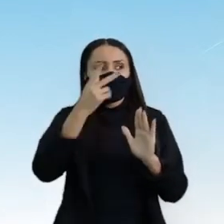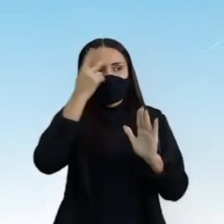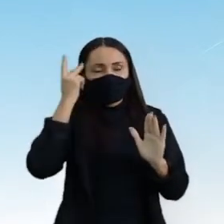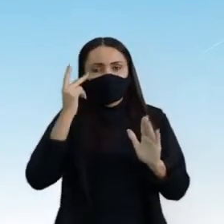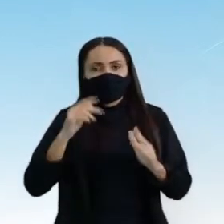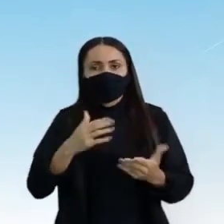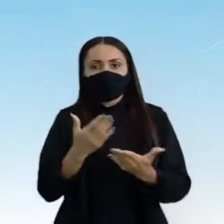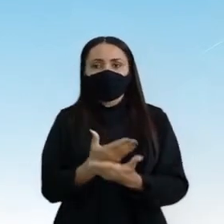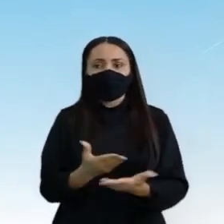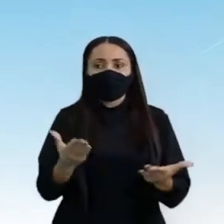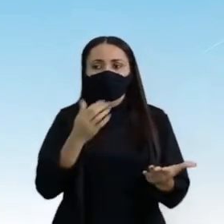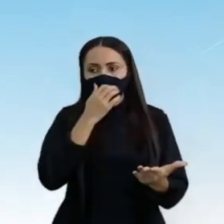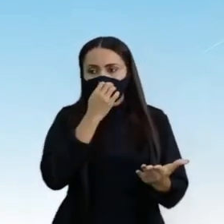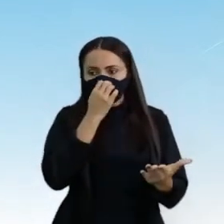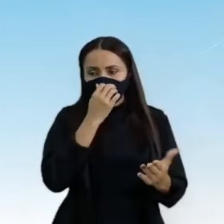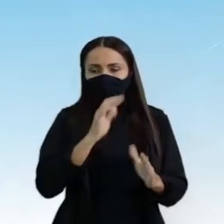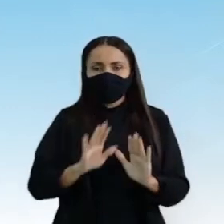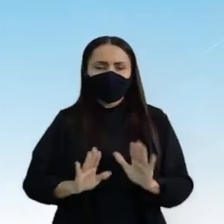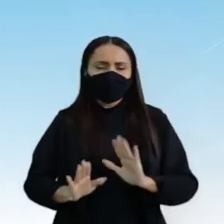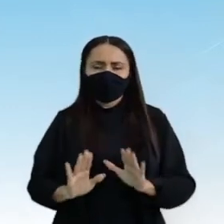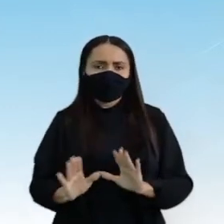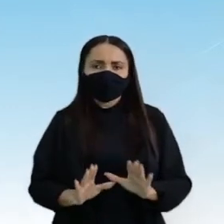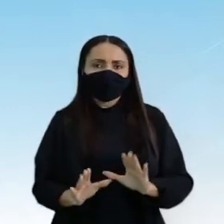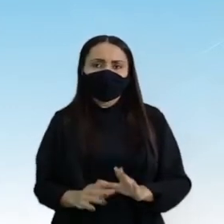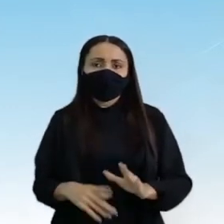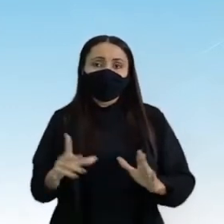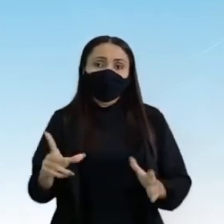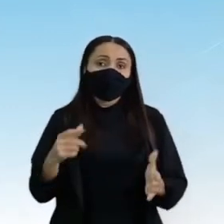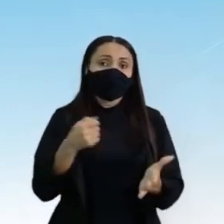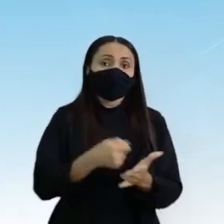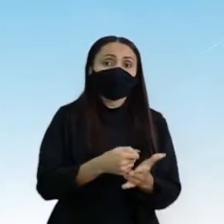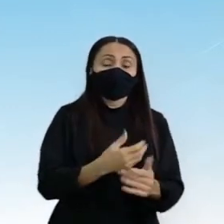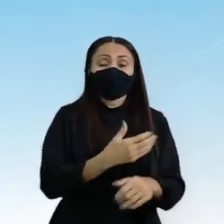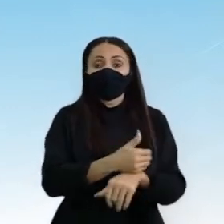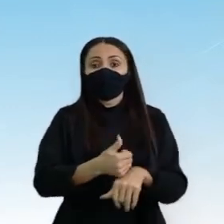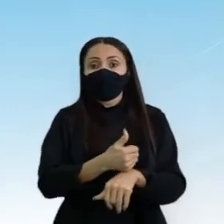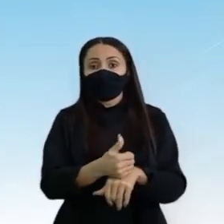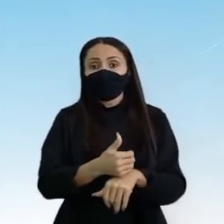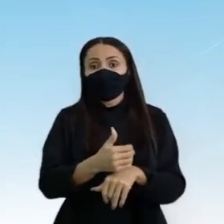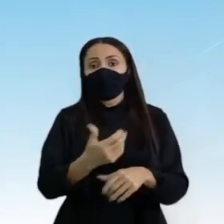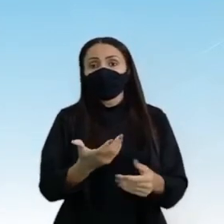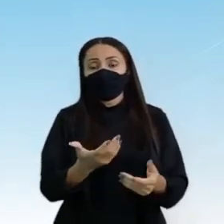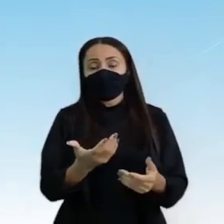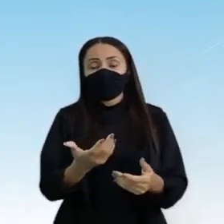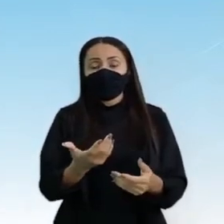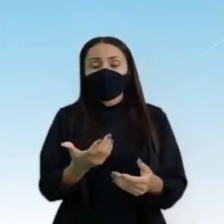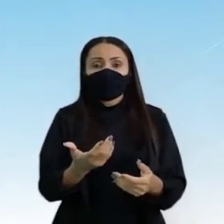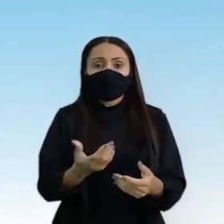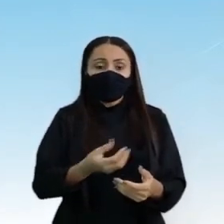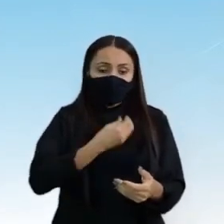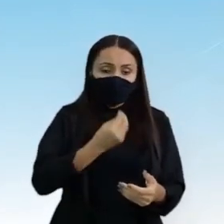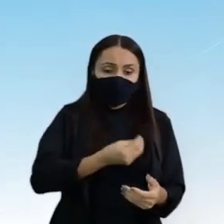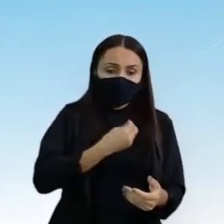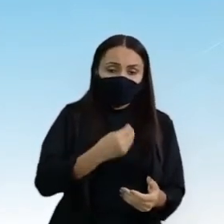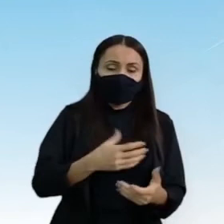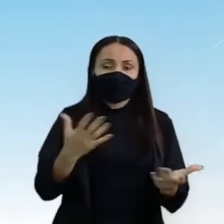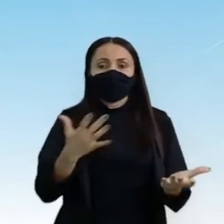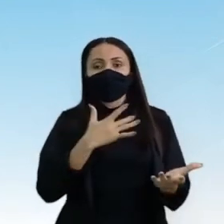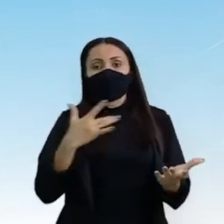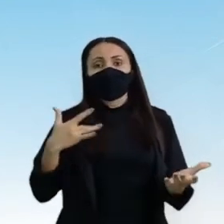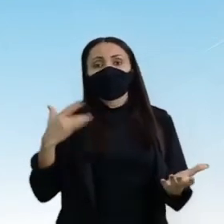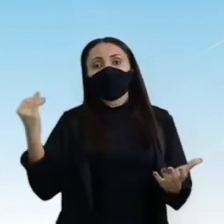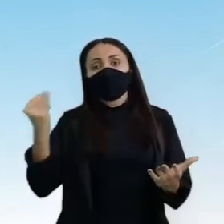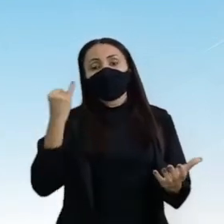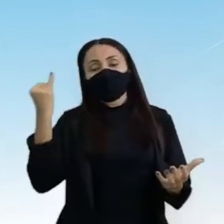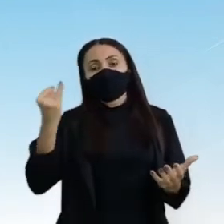que você é alguma coisa, não. É com a obrigação da qualidade de vida, de manter uma saúde importante no